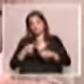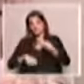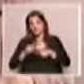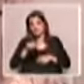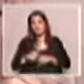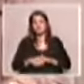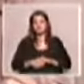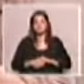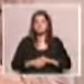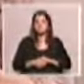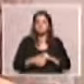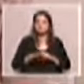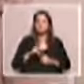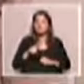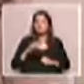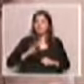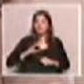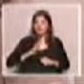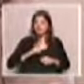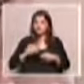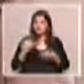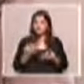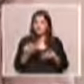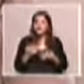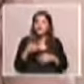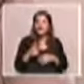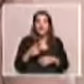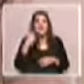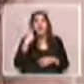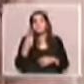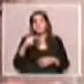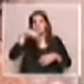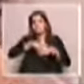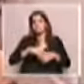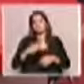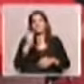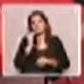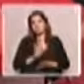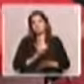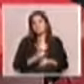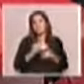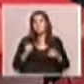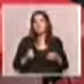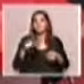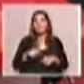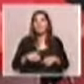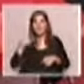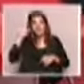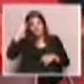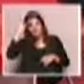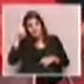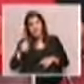que acontece é que estes queijos realmente vão criando, têm uma vida própria lá dentro, não é? Porque no fundo não é só leite, não é